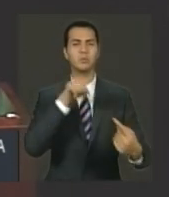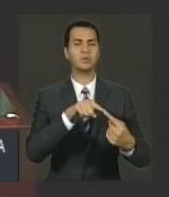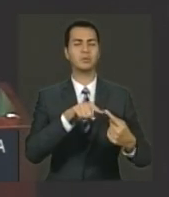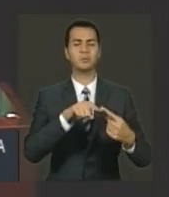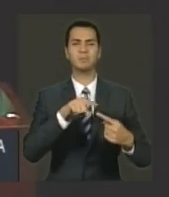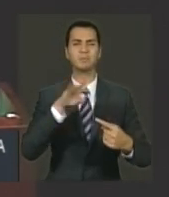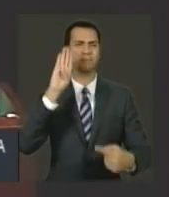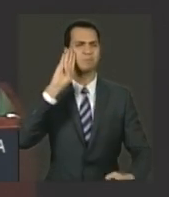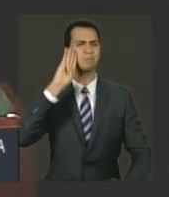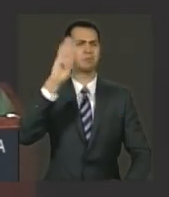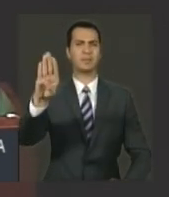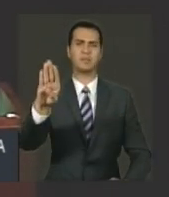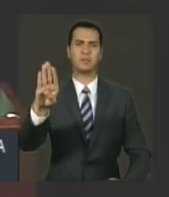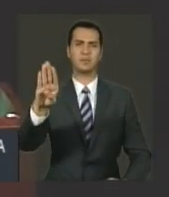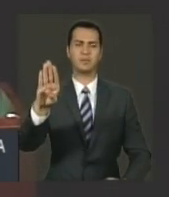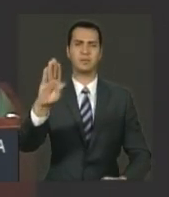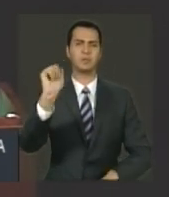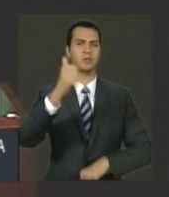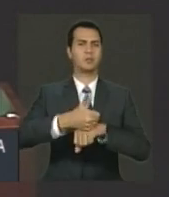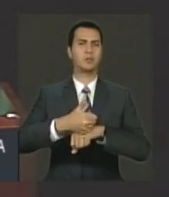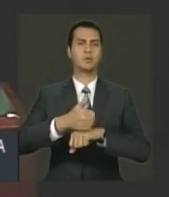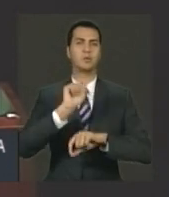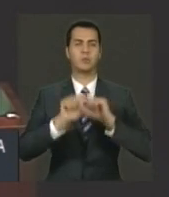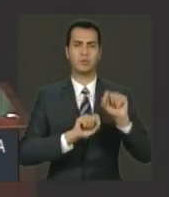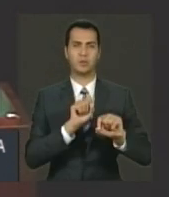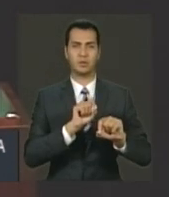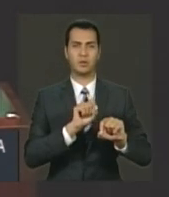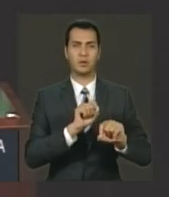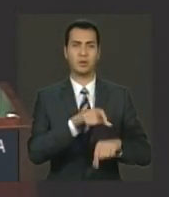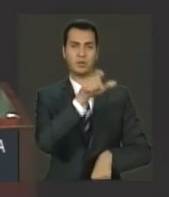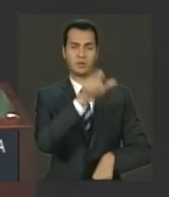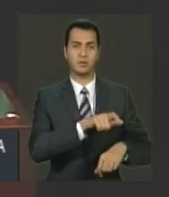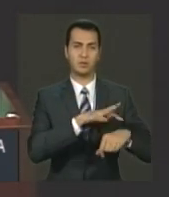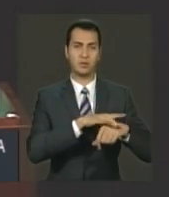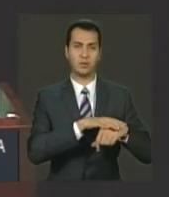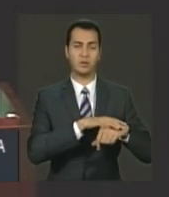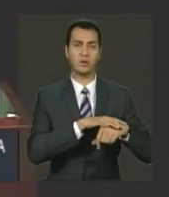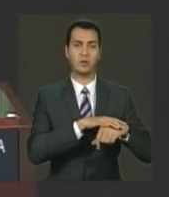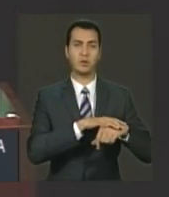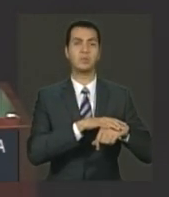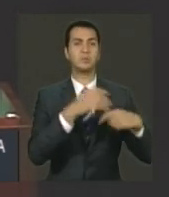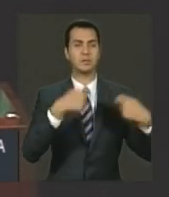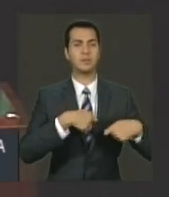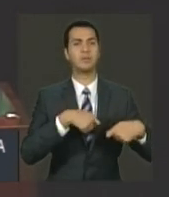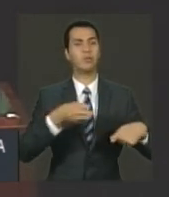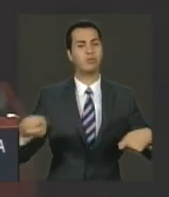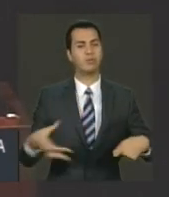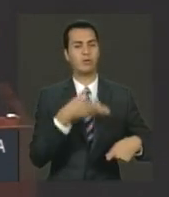maior, além do paciente, a formação de novas gerações.